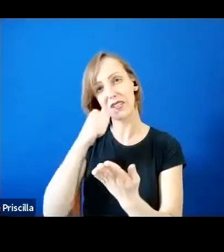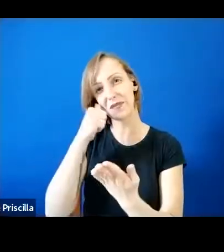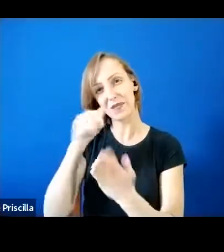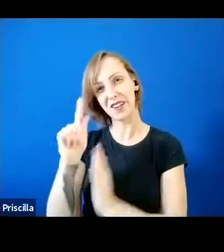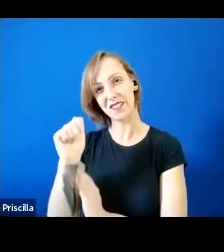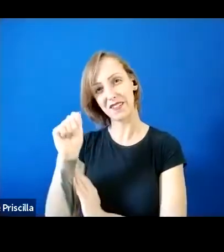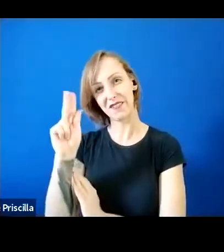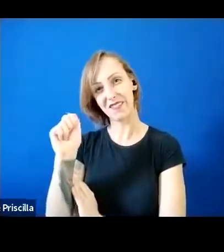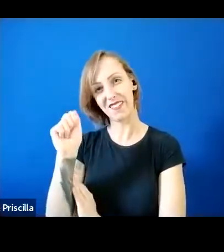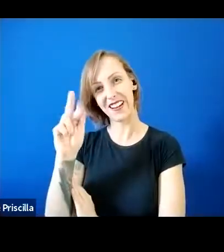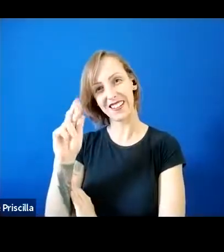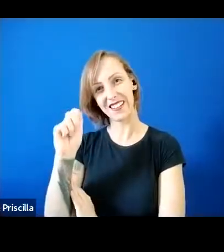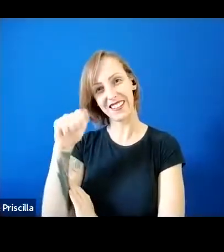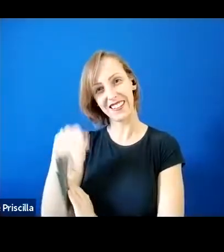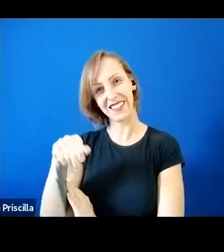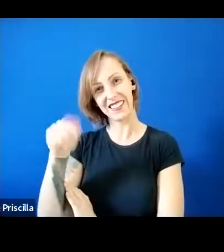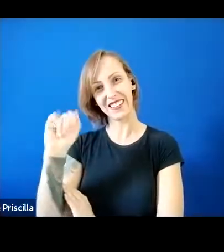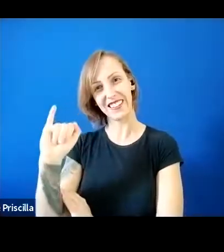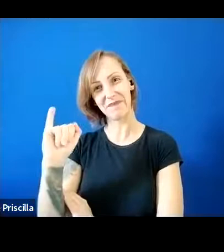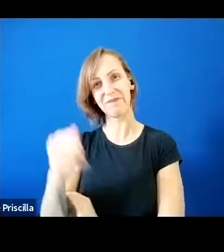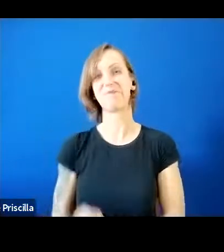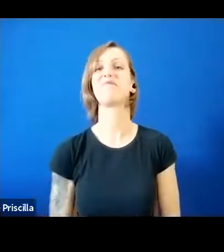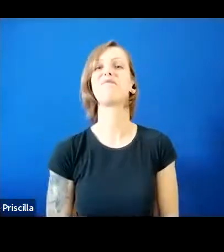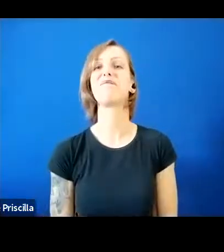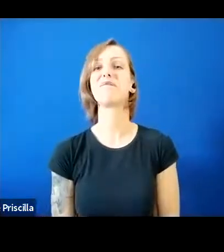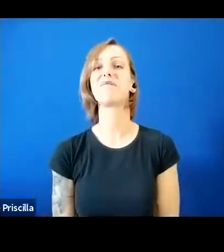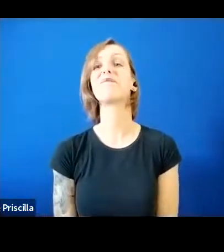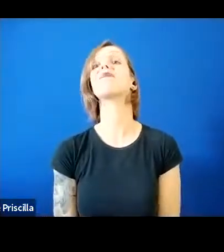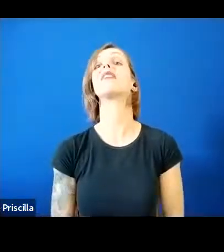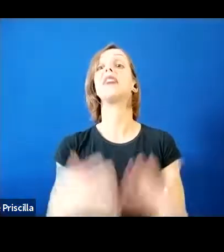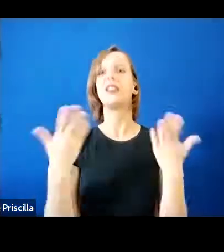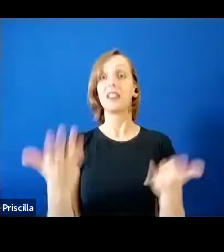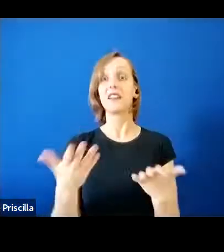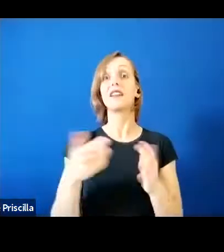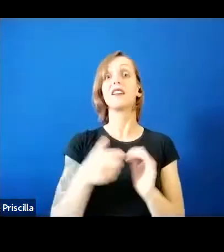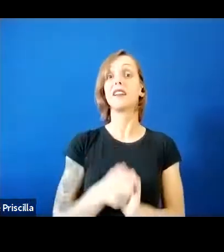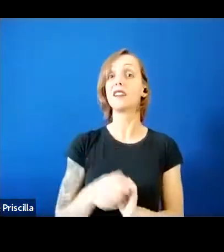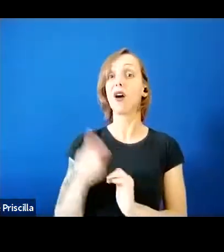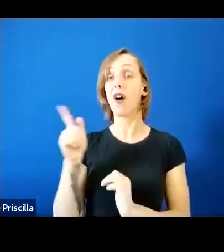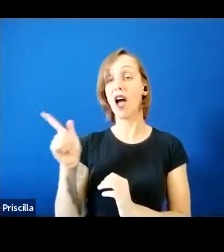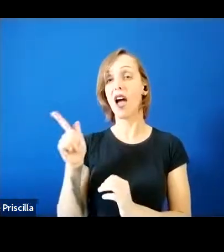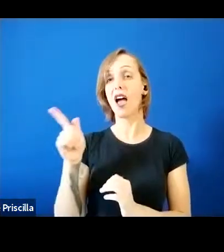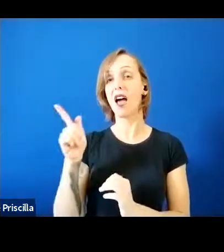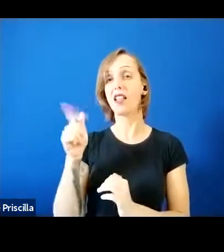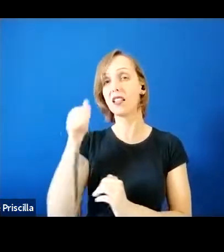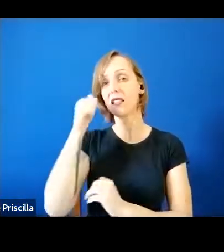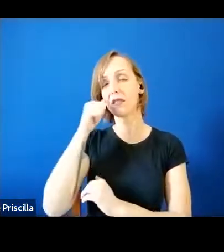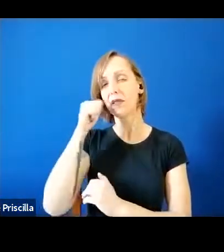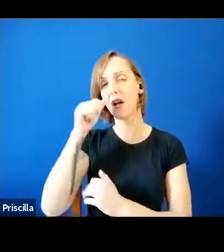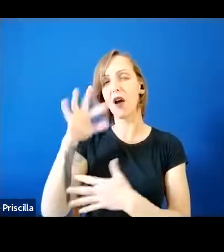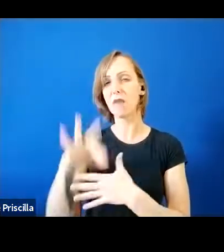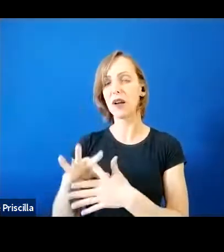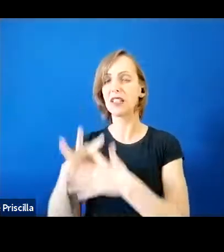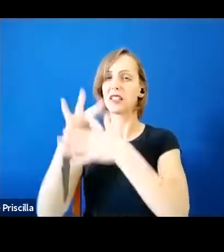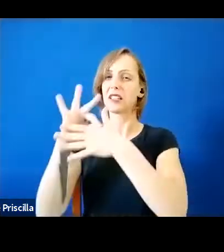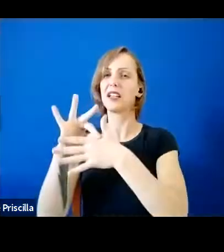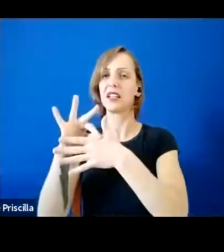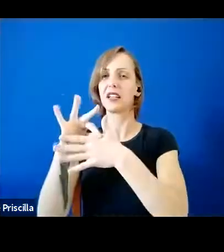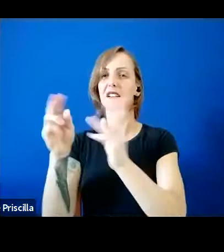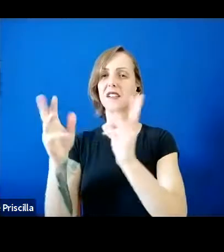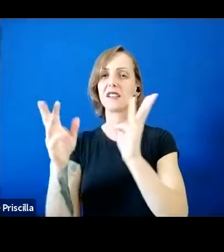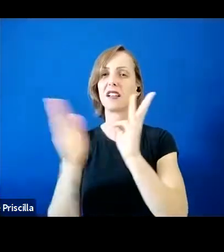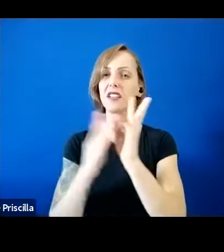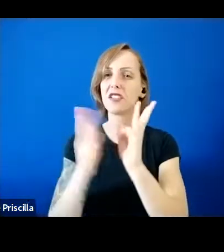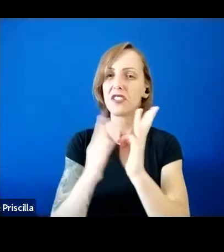nossa querida Querexu, que é uma grande liderança indígena, nacional, internacional, uma das mulheres indígenas